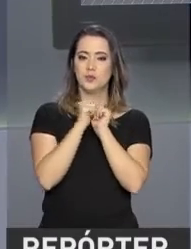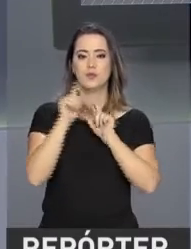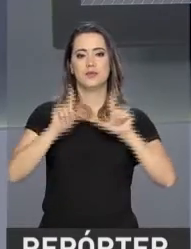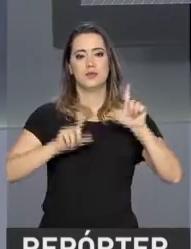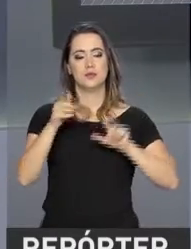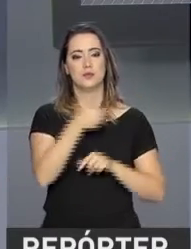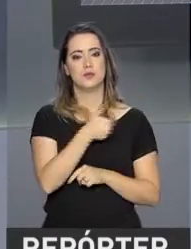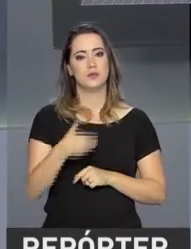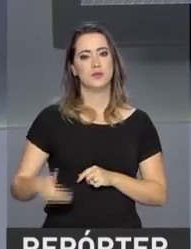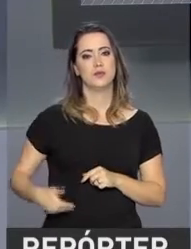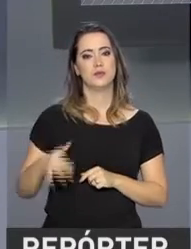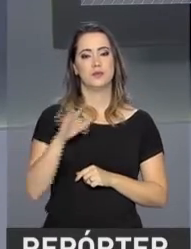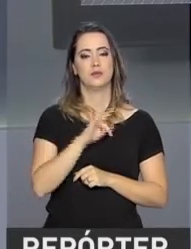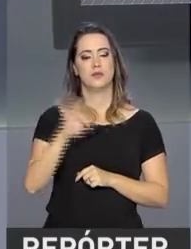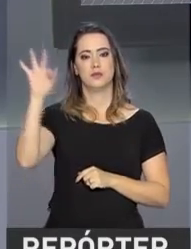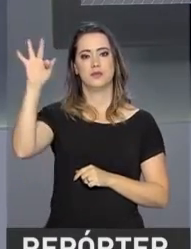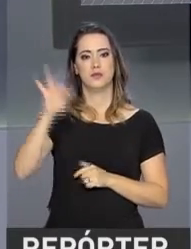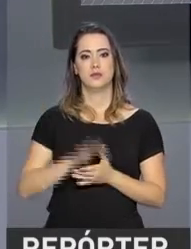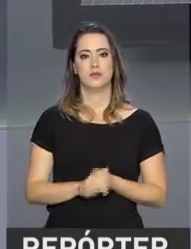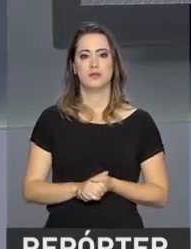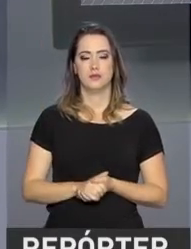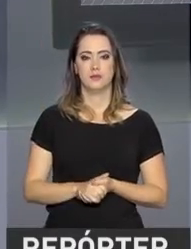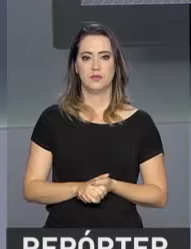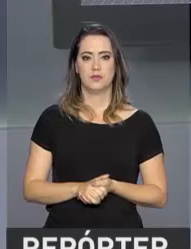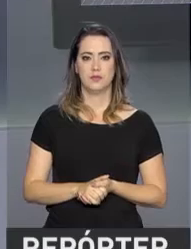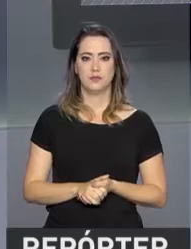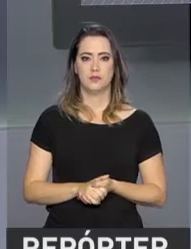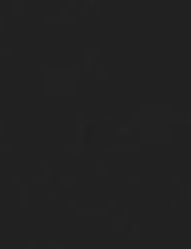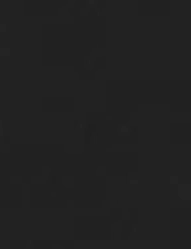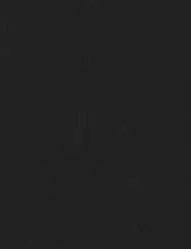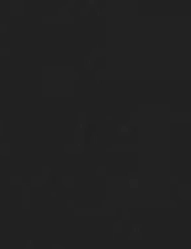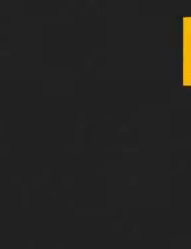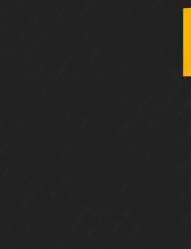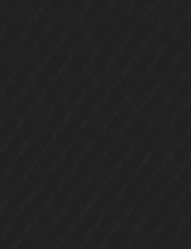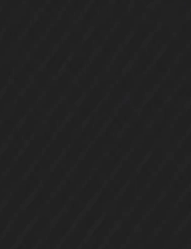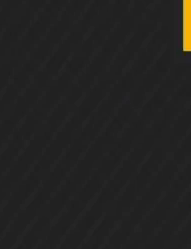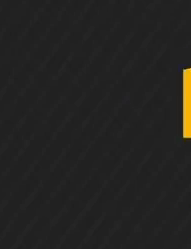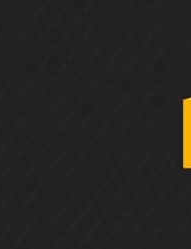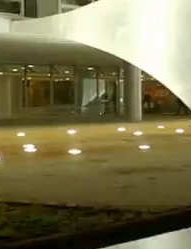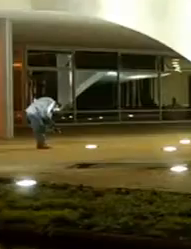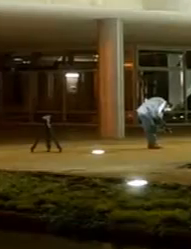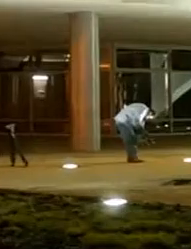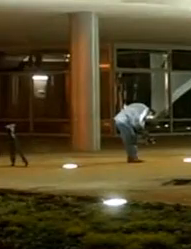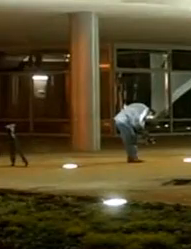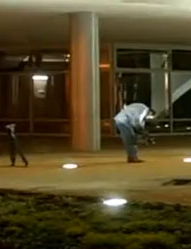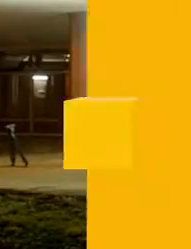continue com a gente aqui na NBR, a TV do Governo Federal.